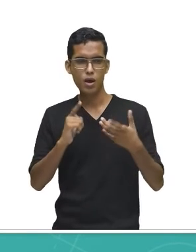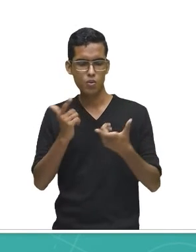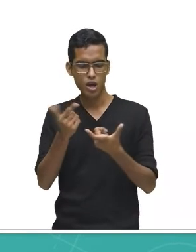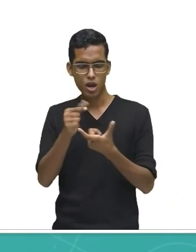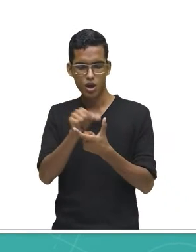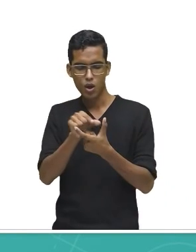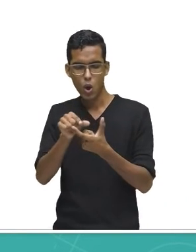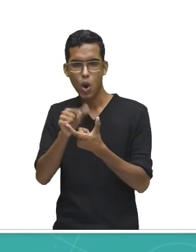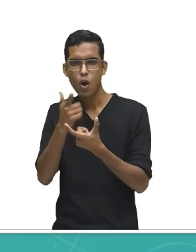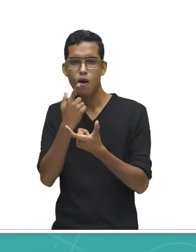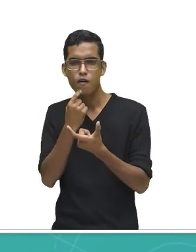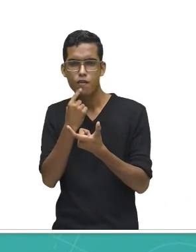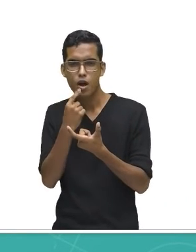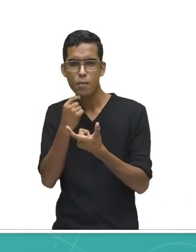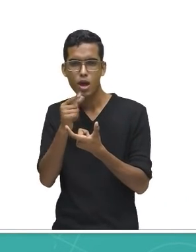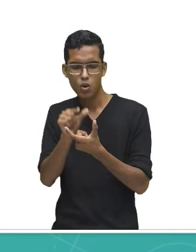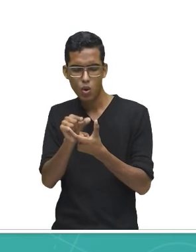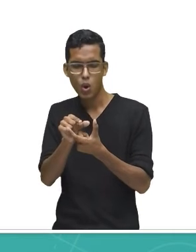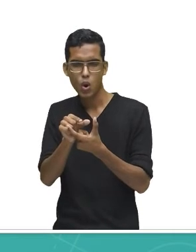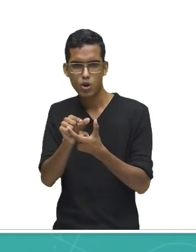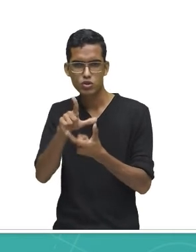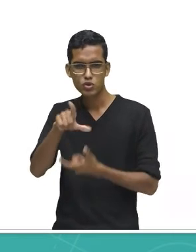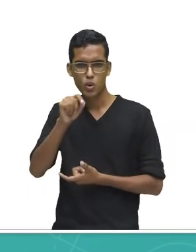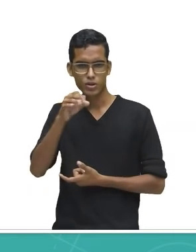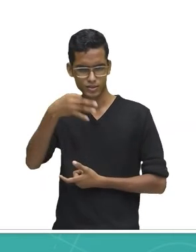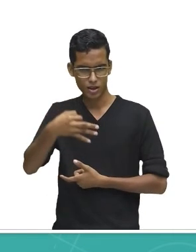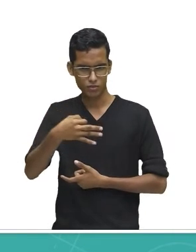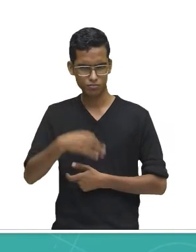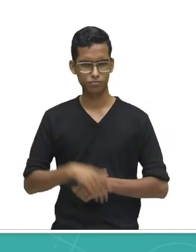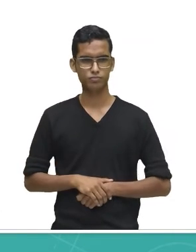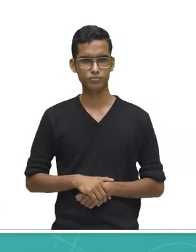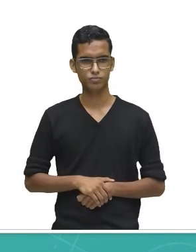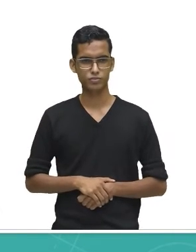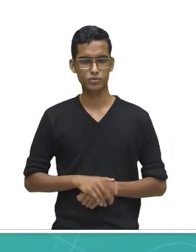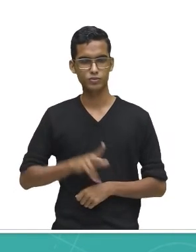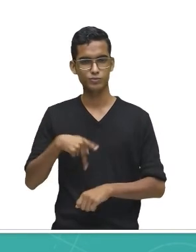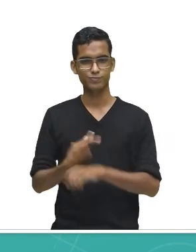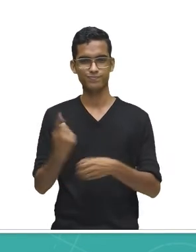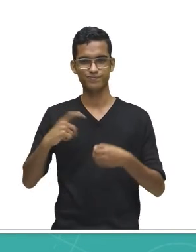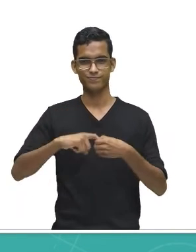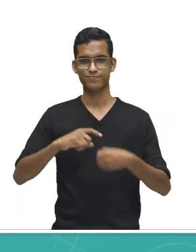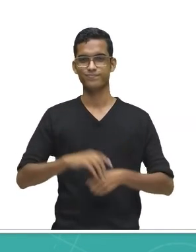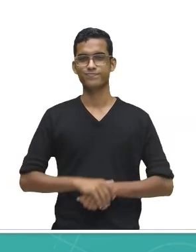destacada corretamente, ok? Então, daqui a pouco a gente volta para conferir. Até mais.